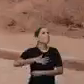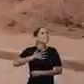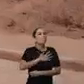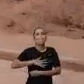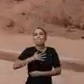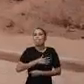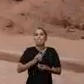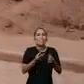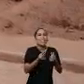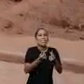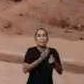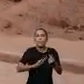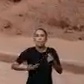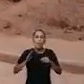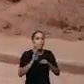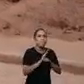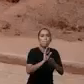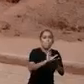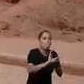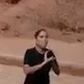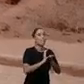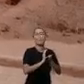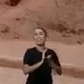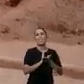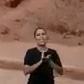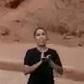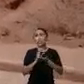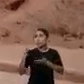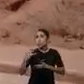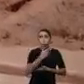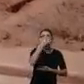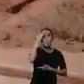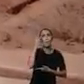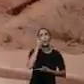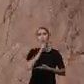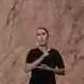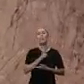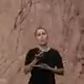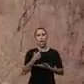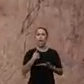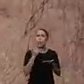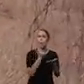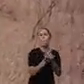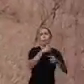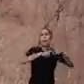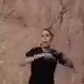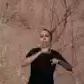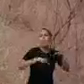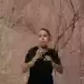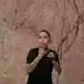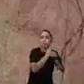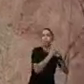não é? Todo mundo participou, todo mundo foi ajudado. Comprei 2 milhões de tijolo, comprei um saco de cimento,